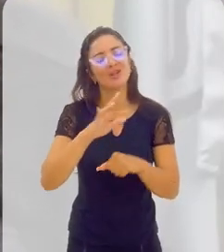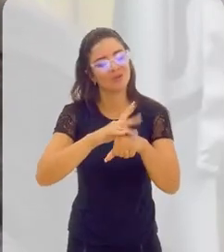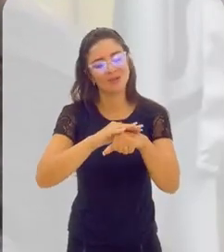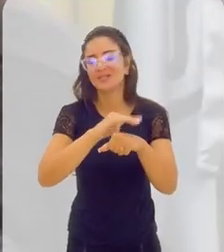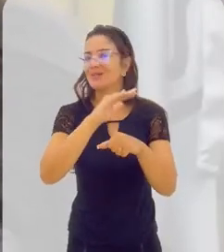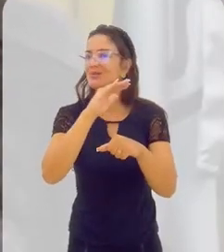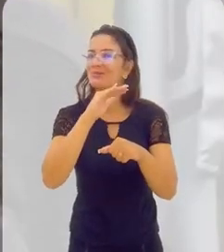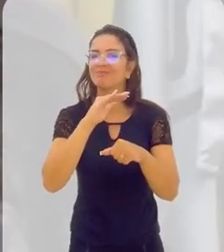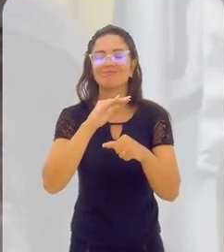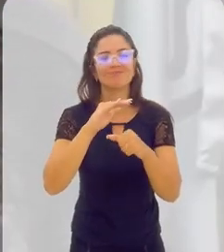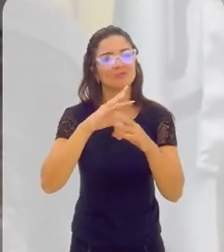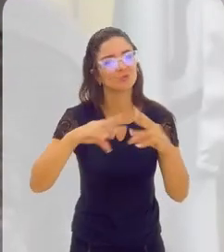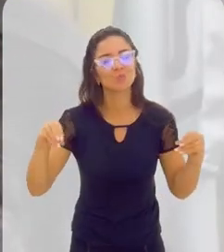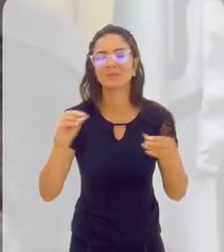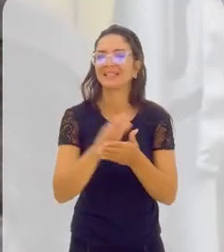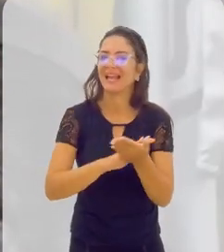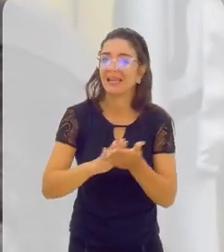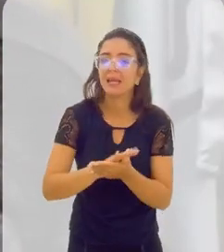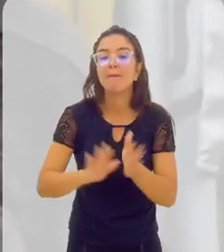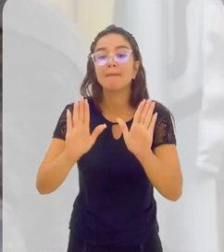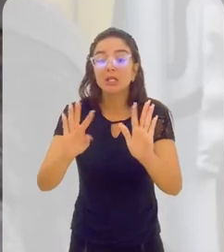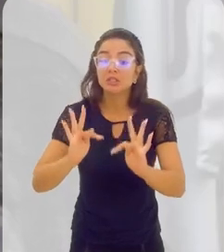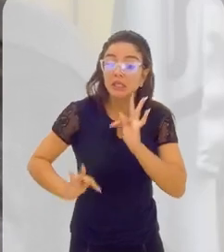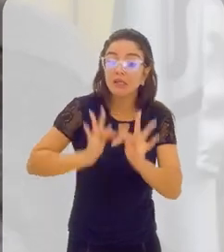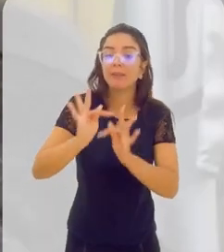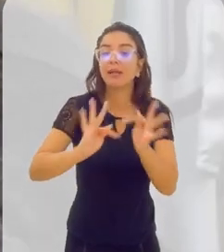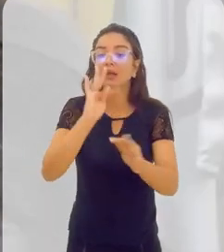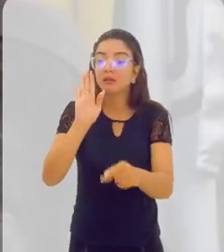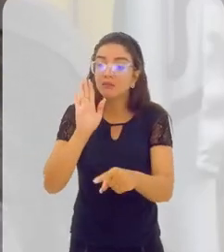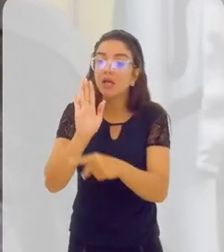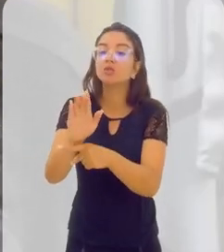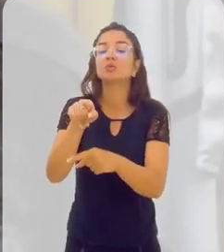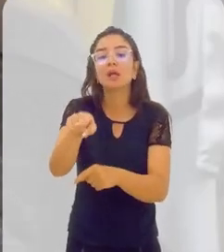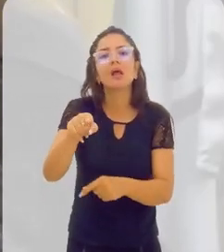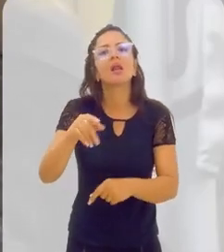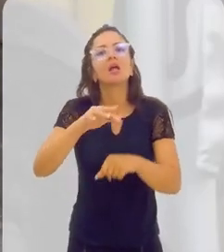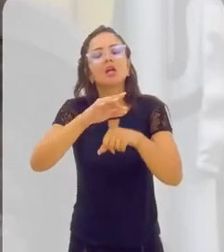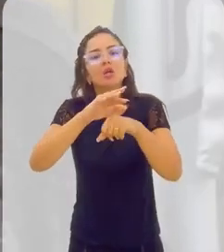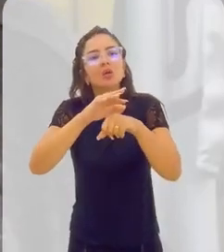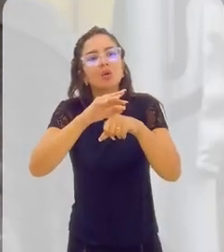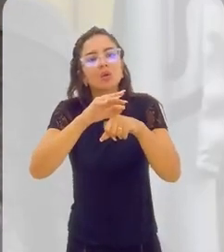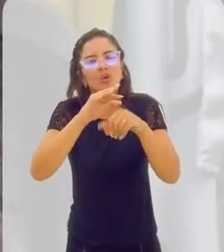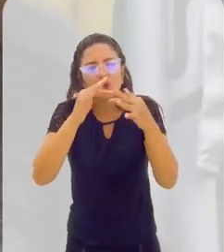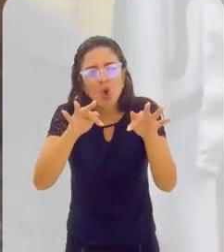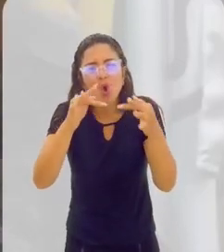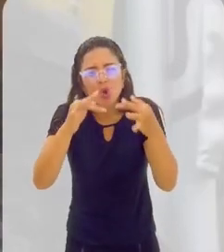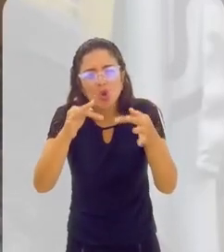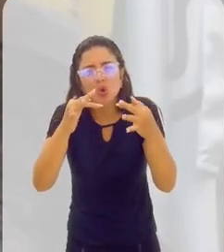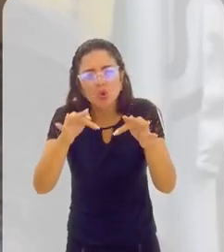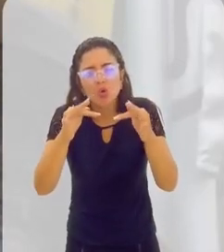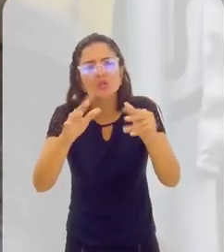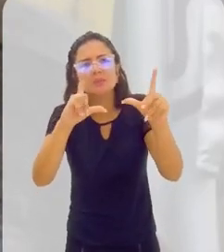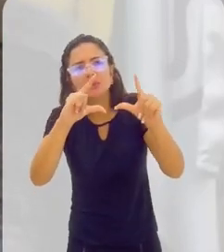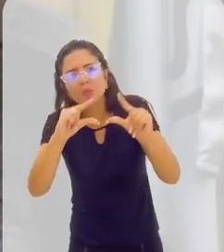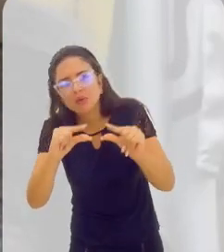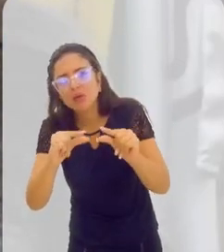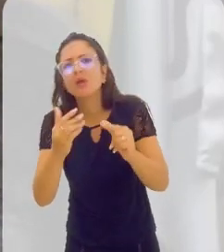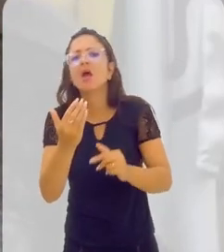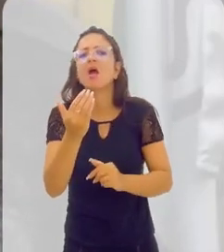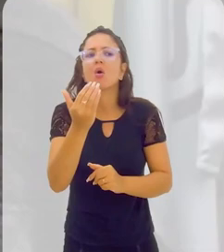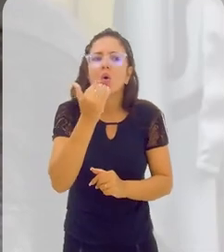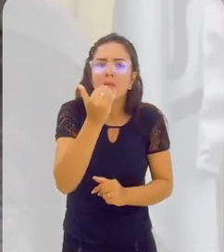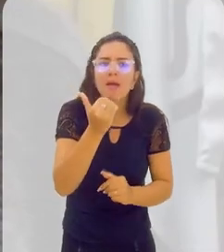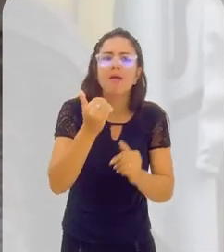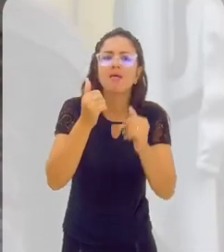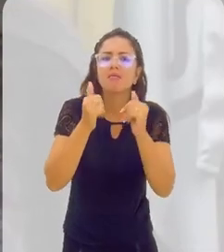condições melhores de vida tirando dor alimentando fazendo uma série de coisas